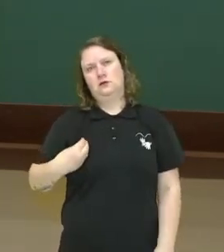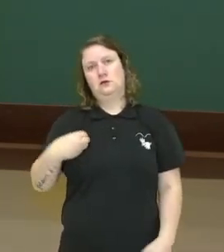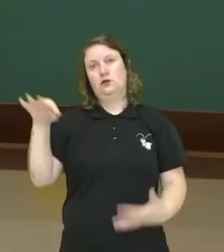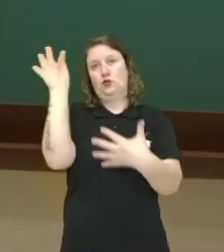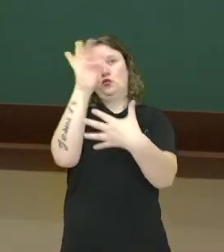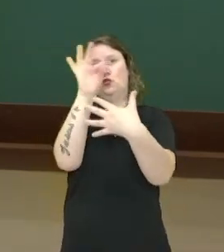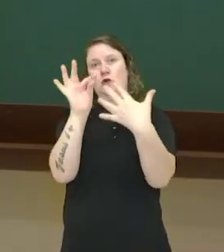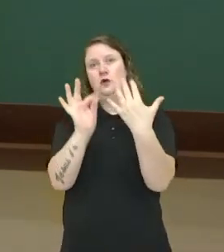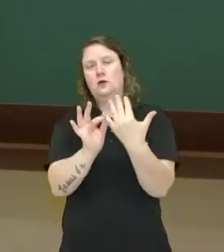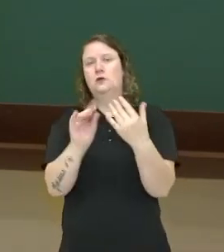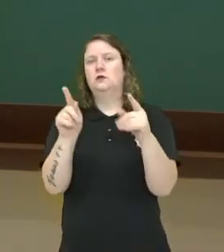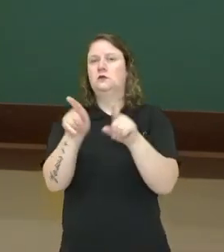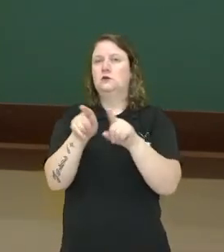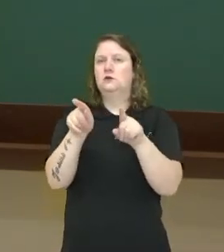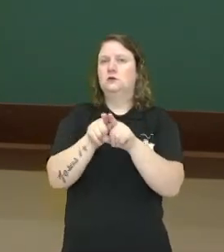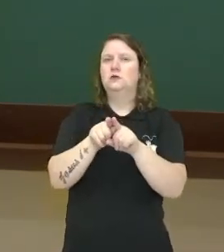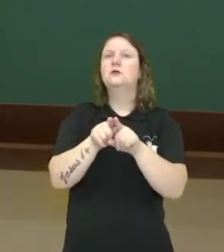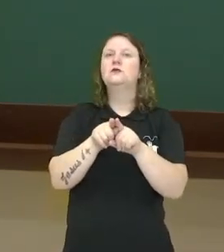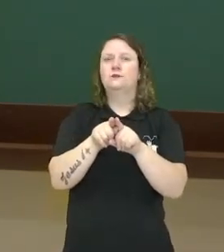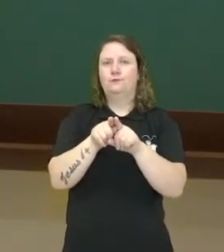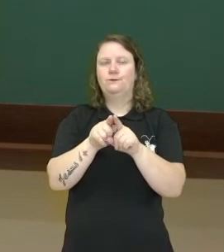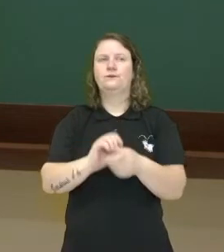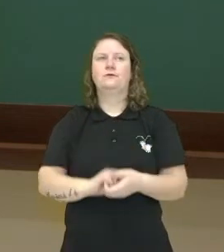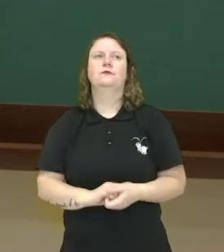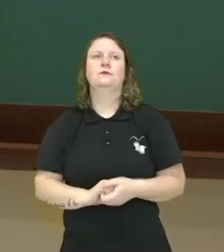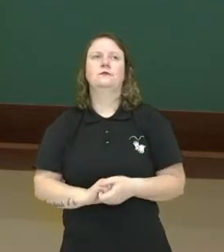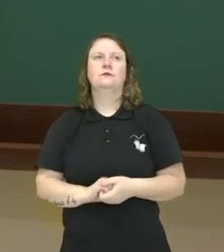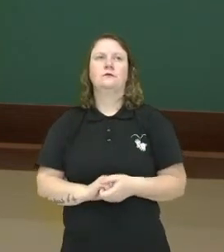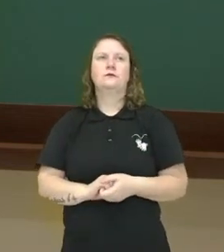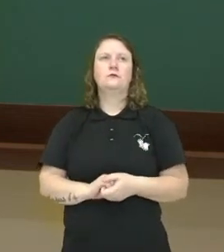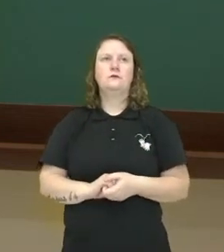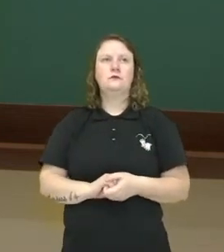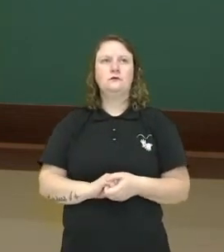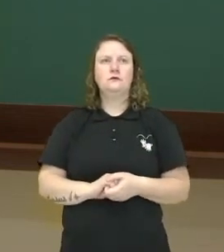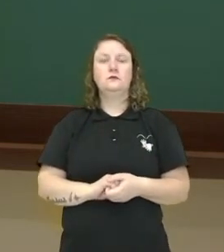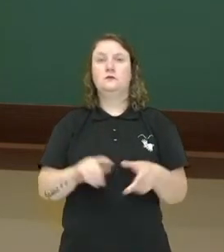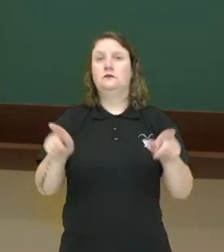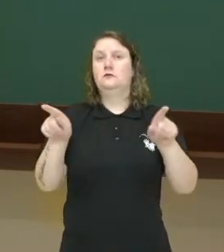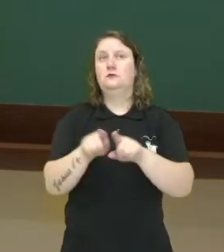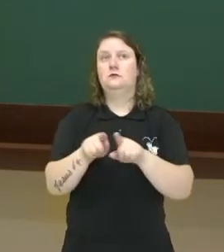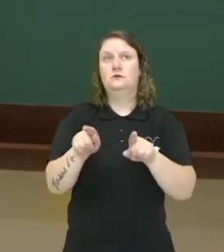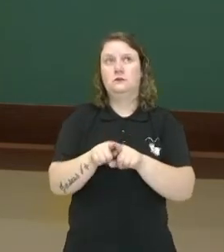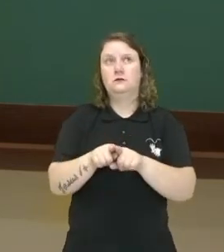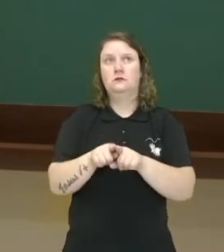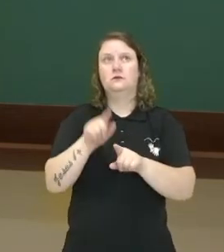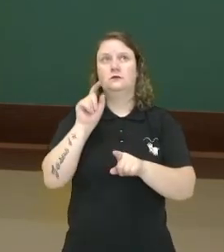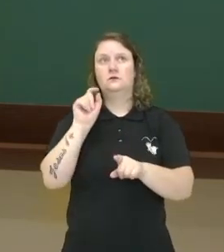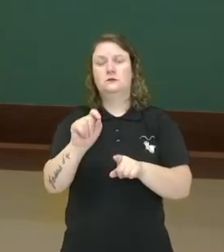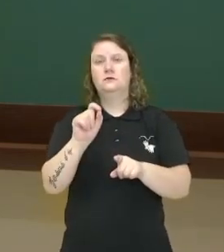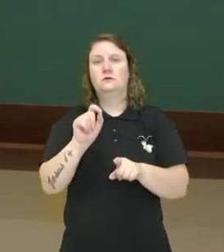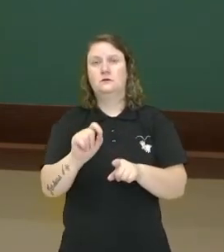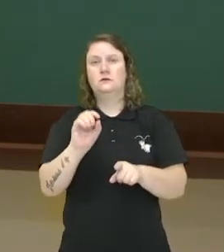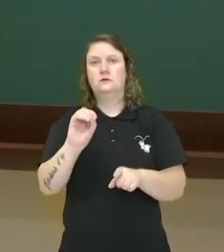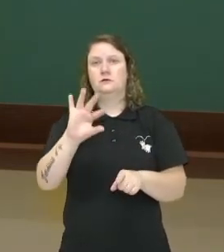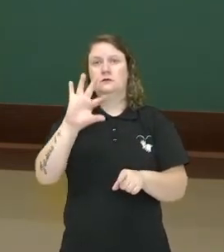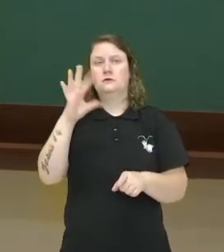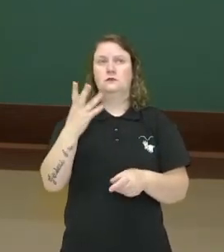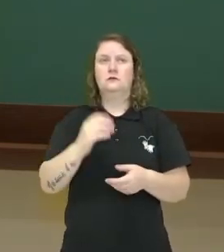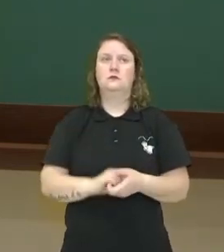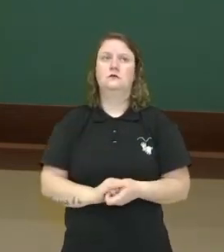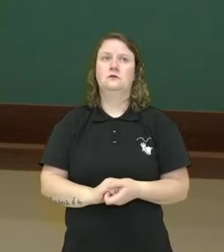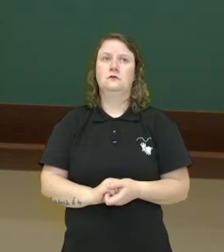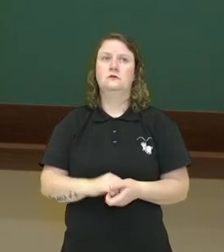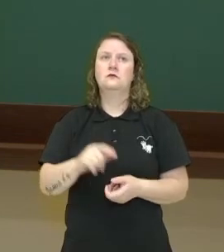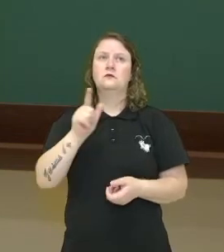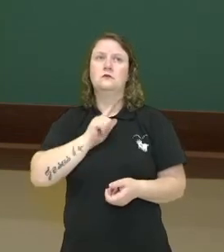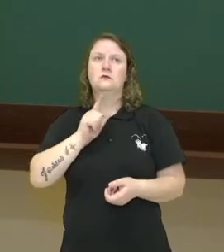se mantenha no patamar que ela chegou, certo? E aí a gente diz que existe um